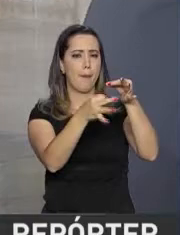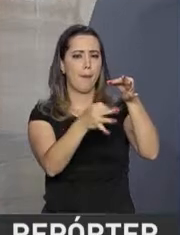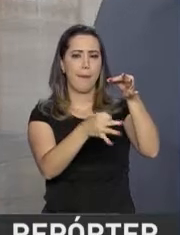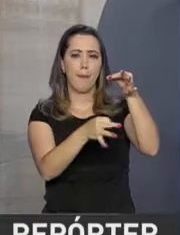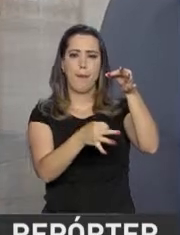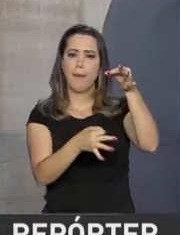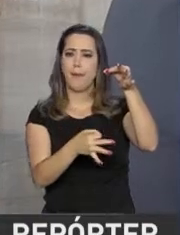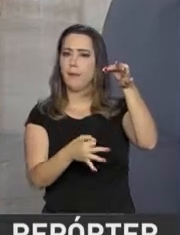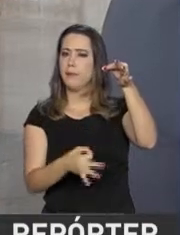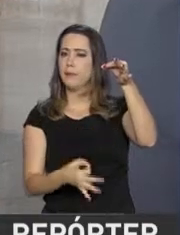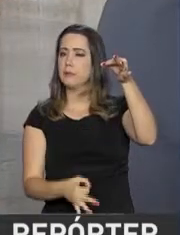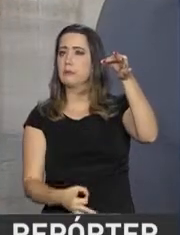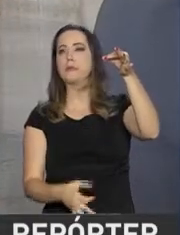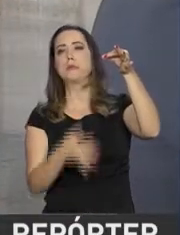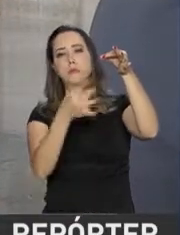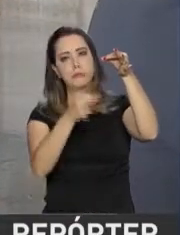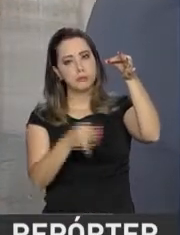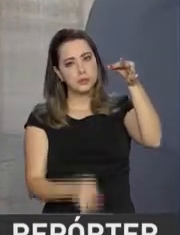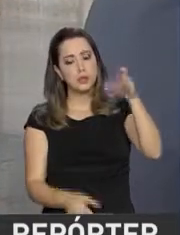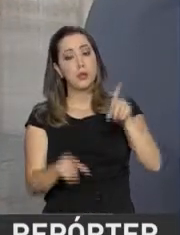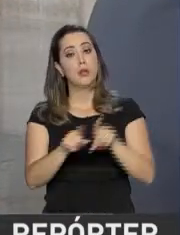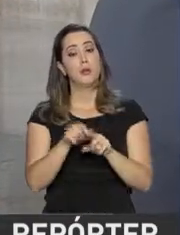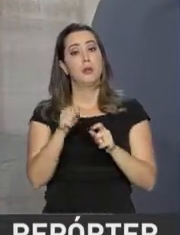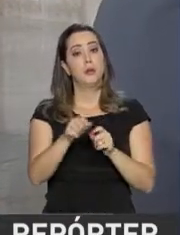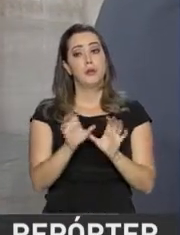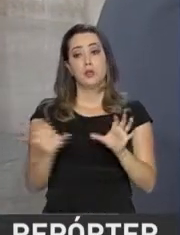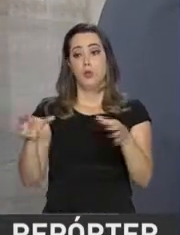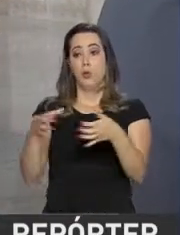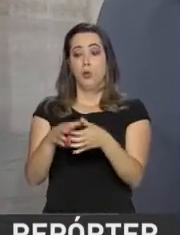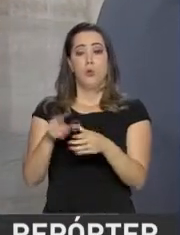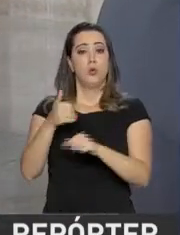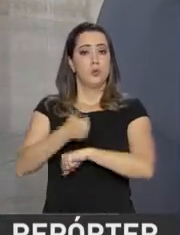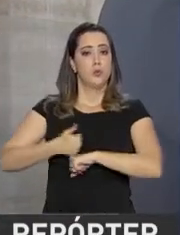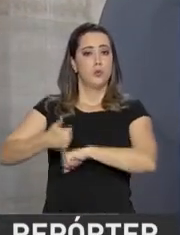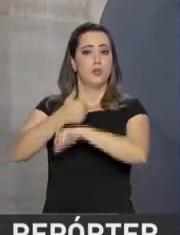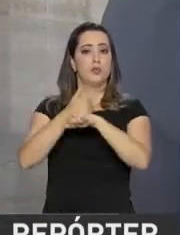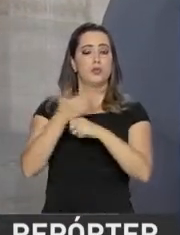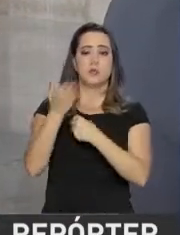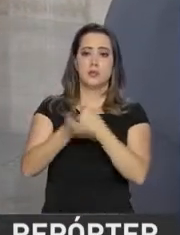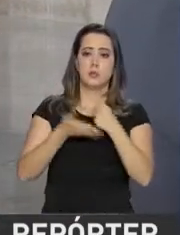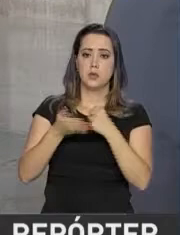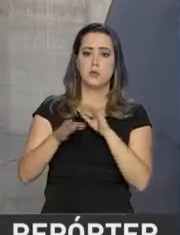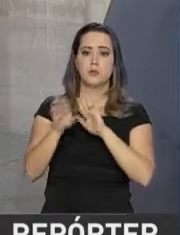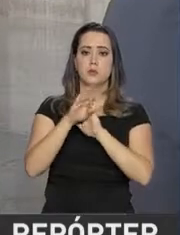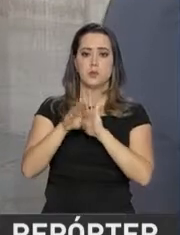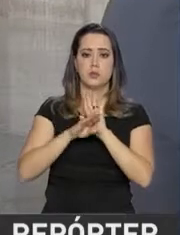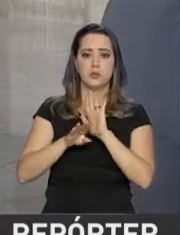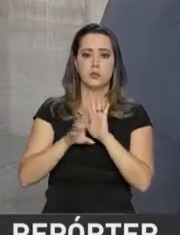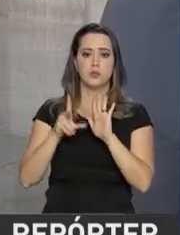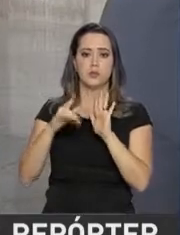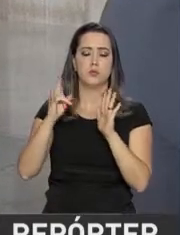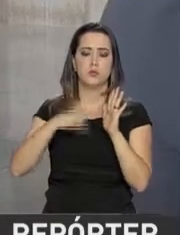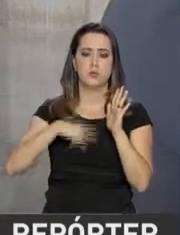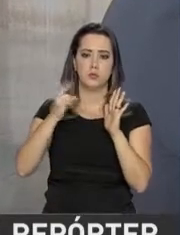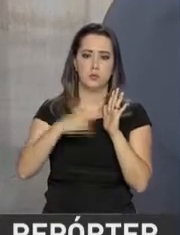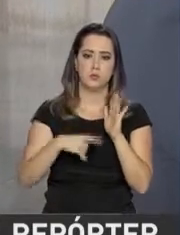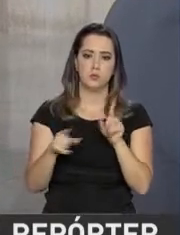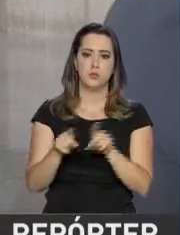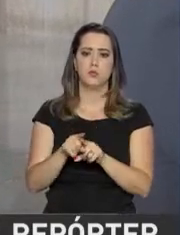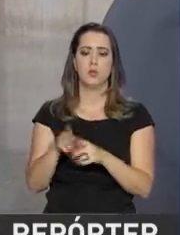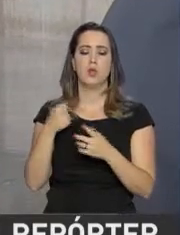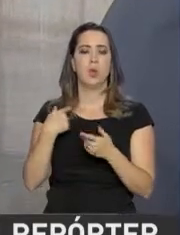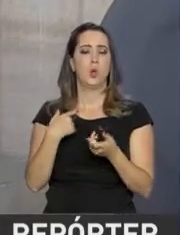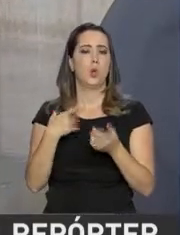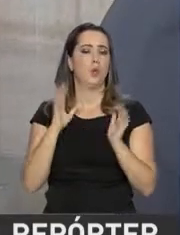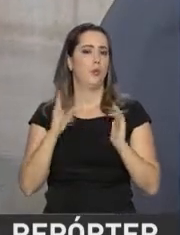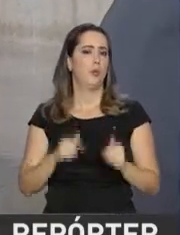ele tem que ter um corpo terapeuta tem que ter um programa tem que ter uma base tem que tá é com todos os documentos referentes à vigilância sanitária